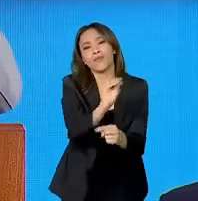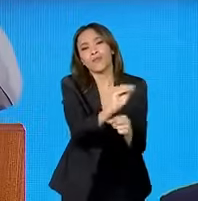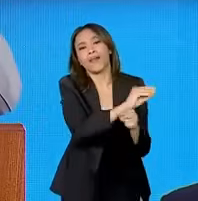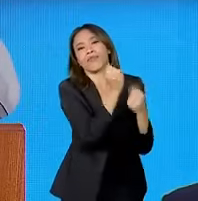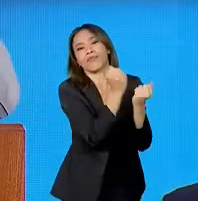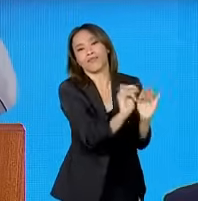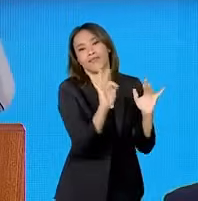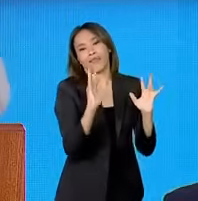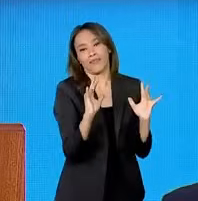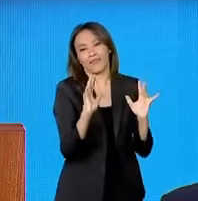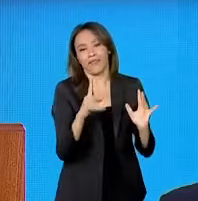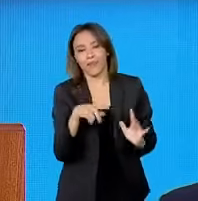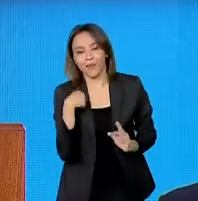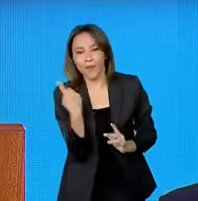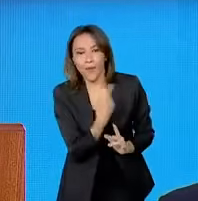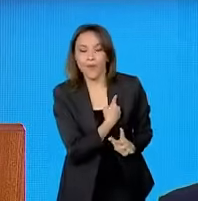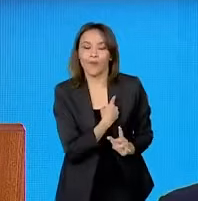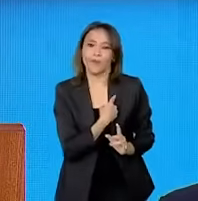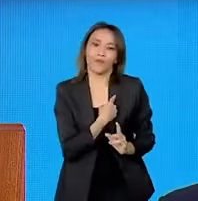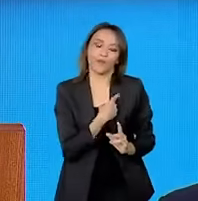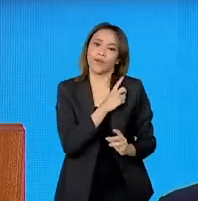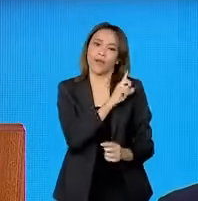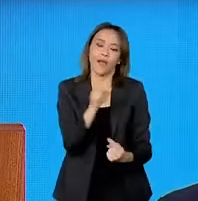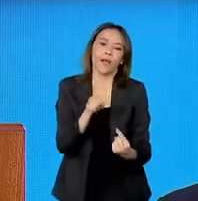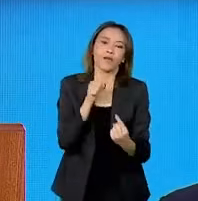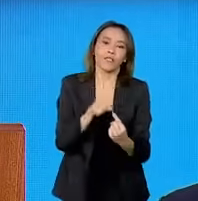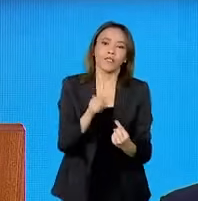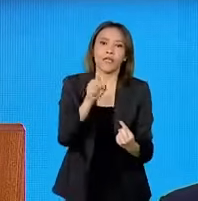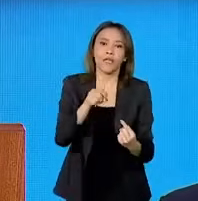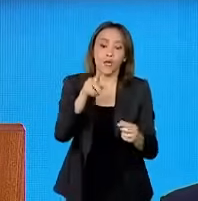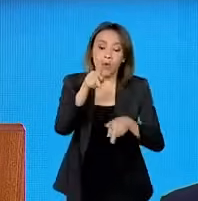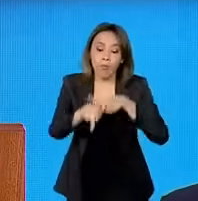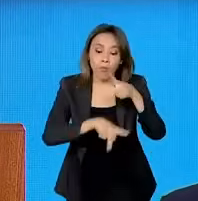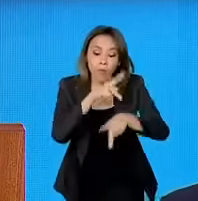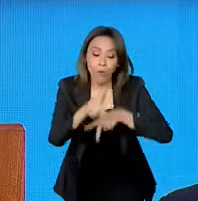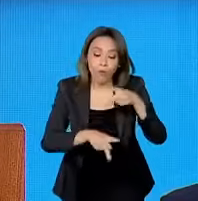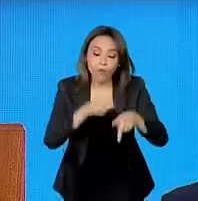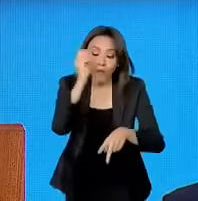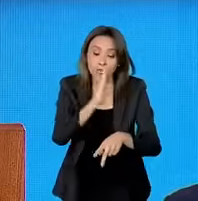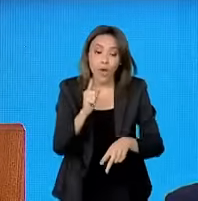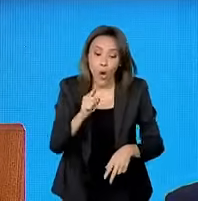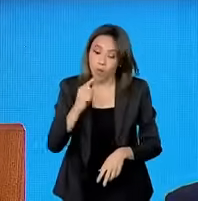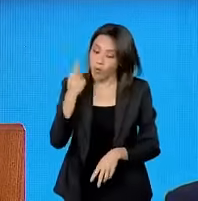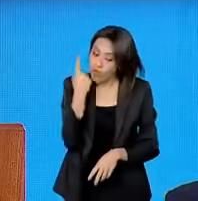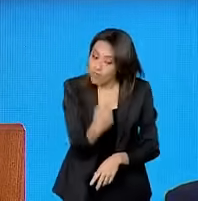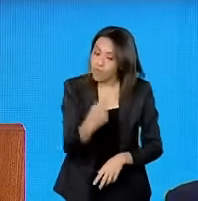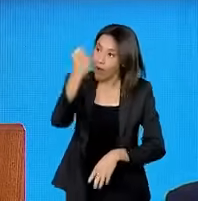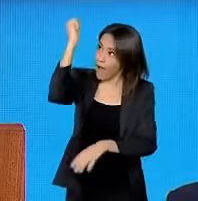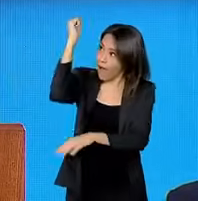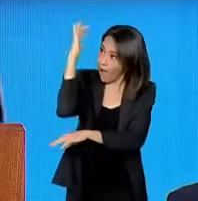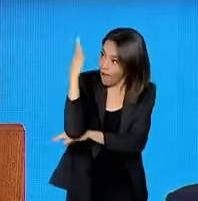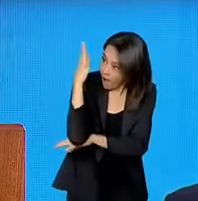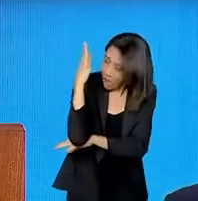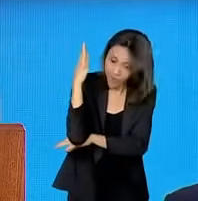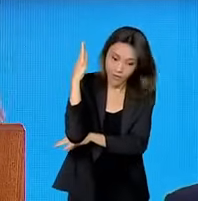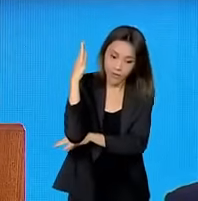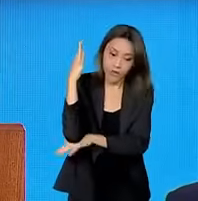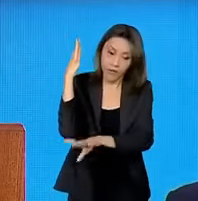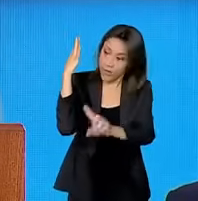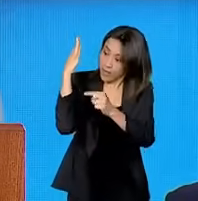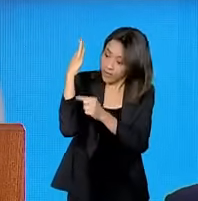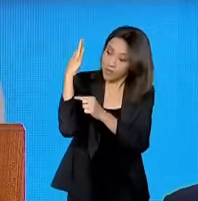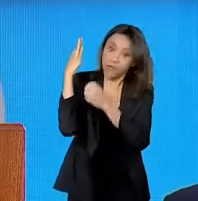é tentar convencer o povo brasileiro de que uma árvore em pé pode dar mais rentabilidade para o